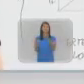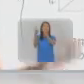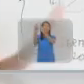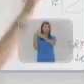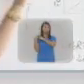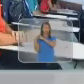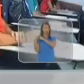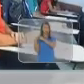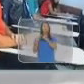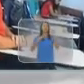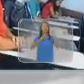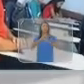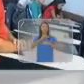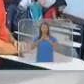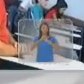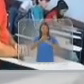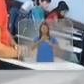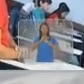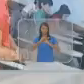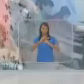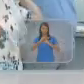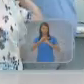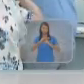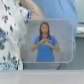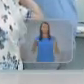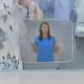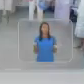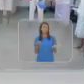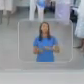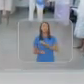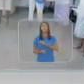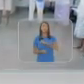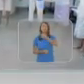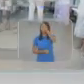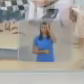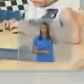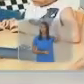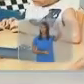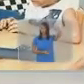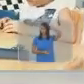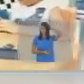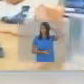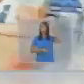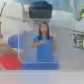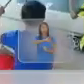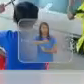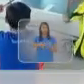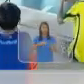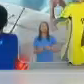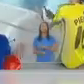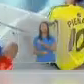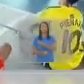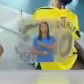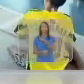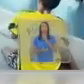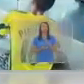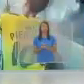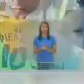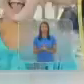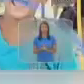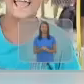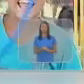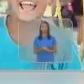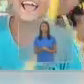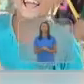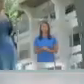essa responsabilidade, a Universidade do Estado do Pará se faz presente no cotidiano dos paraenses, transformando